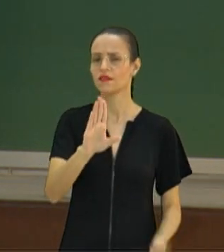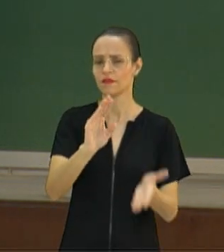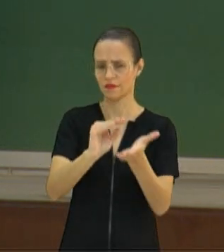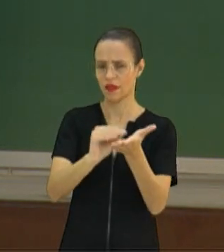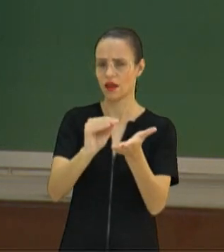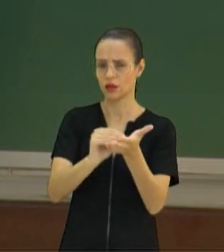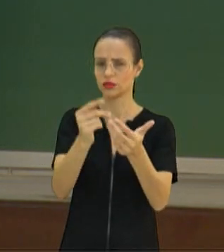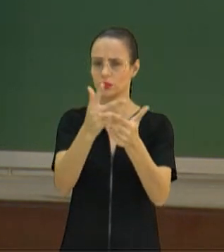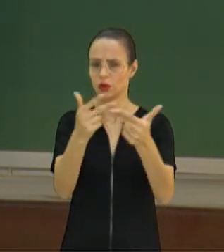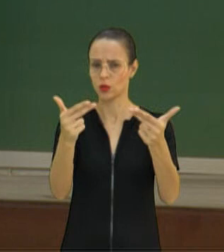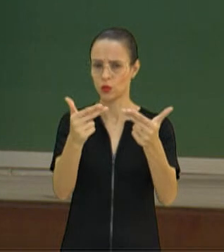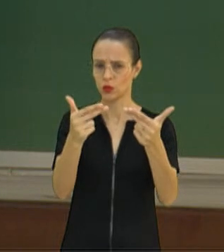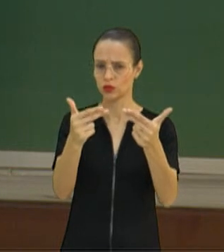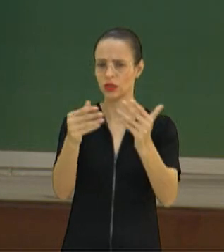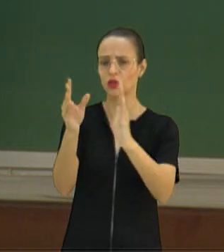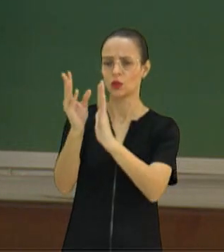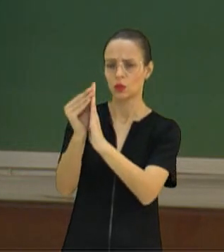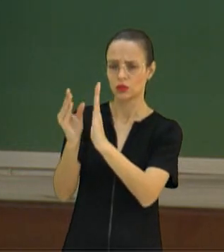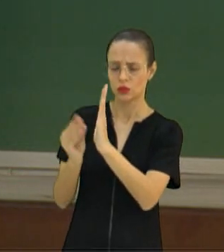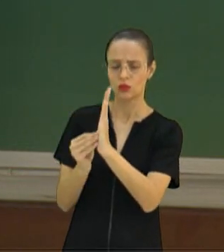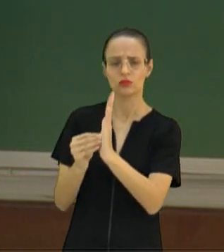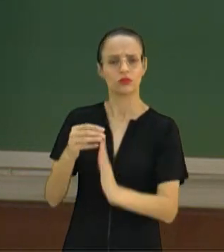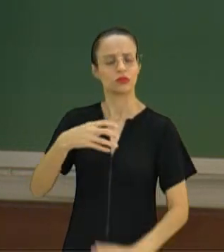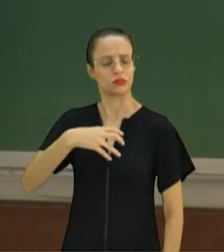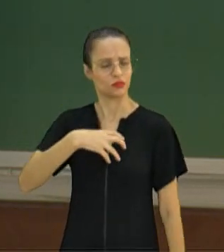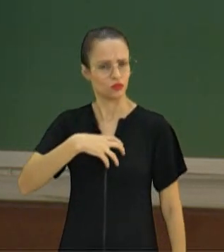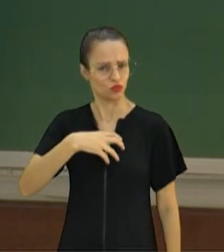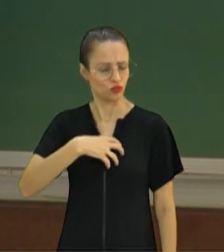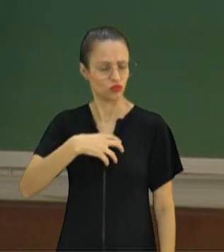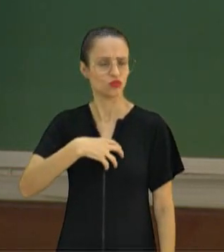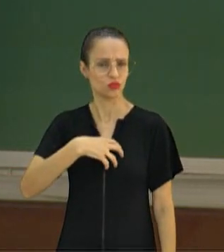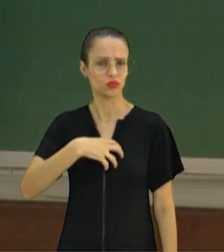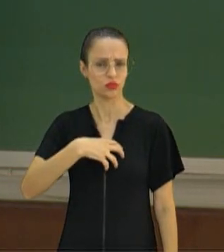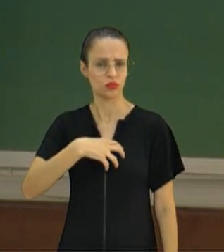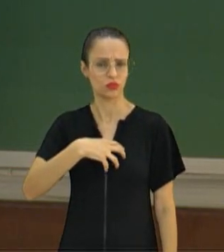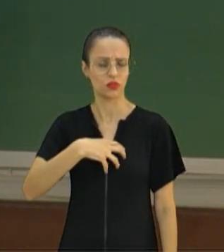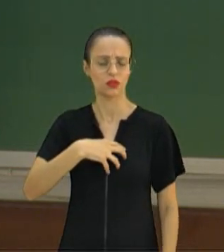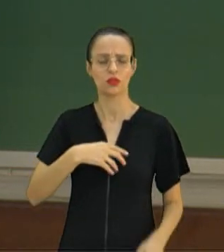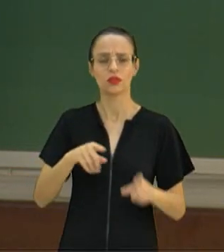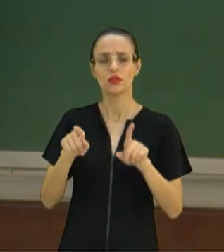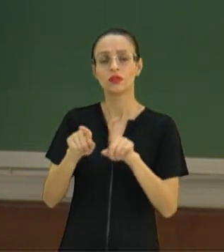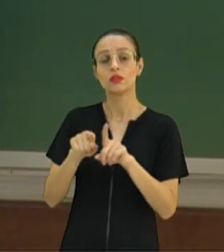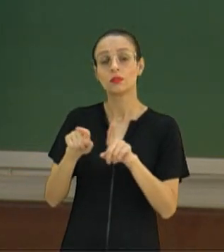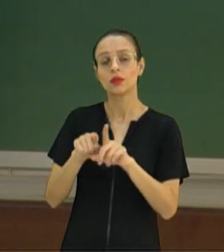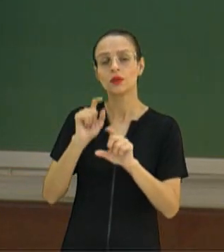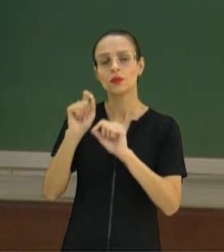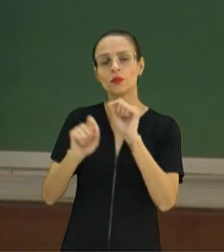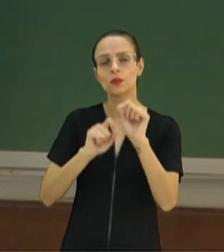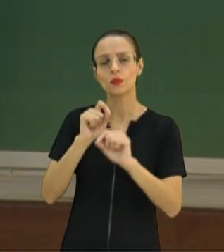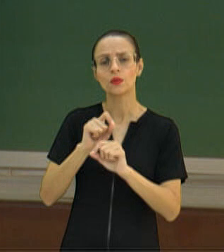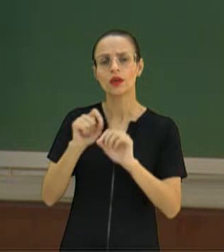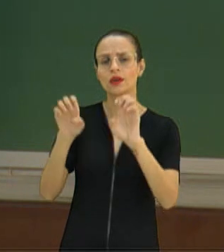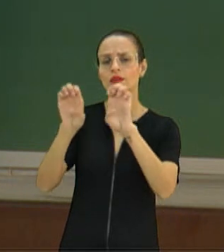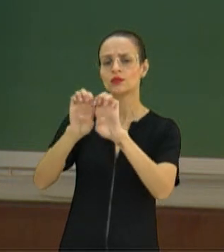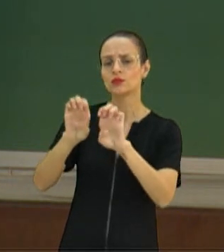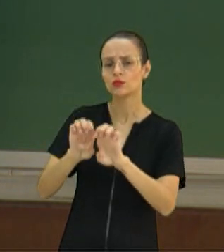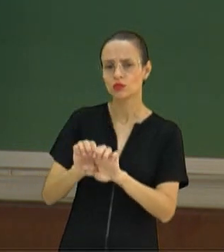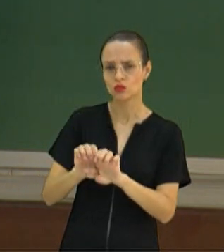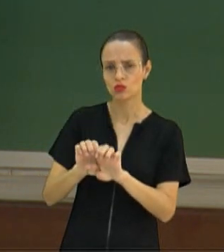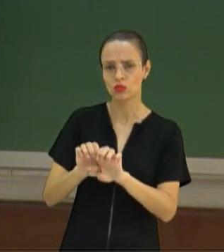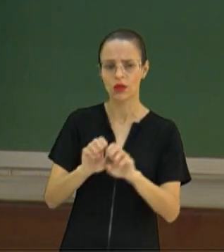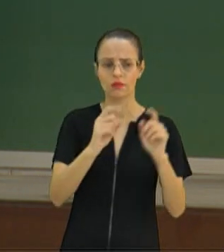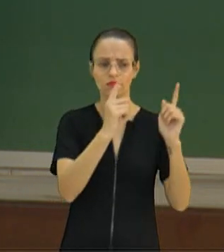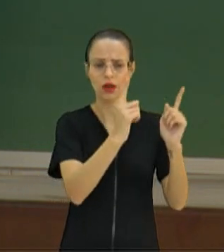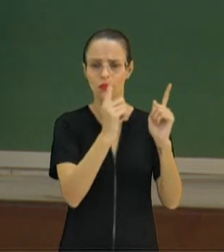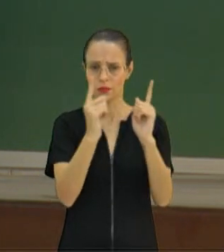algo, tanto de conteúdo, de sentido, como nós vimos ali na pergunta anterior, como também na estrutura desse período,